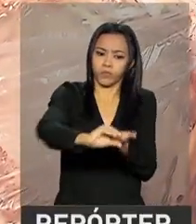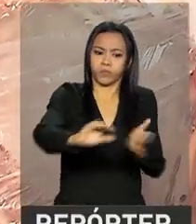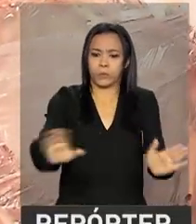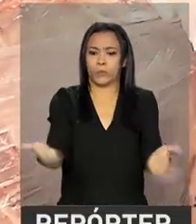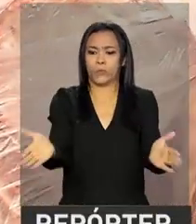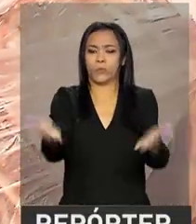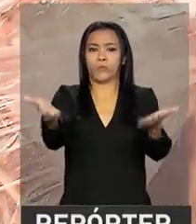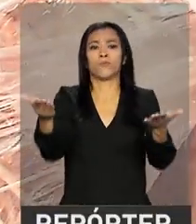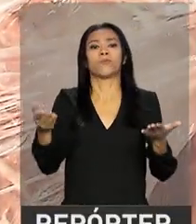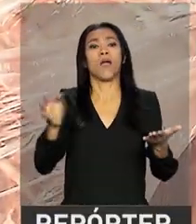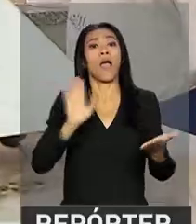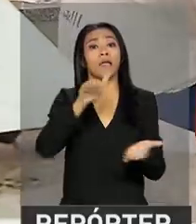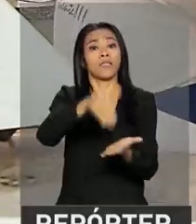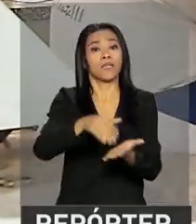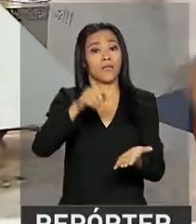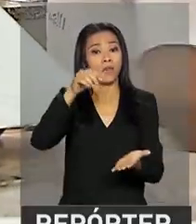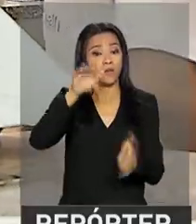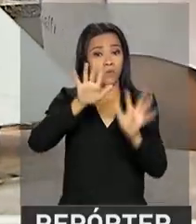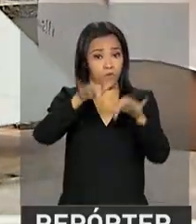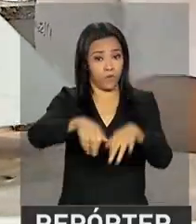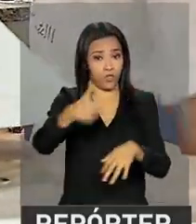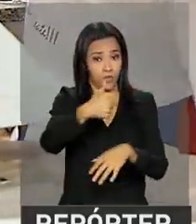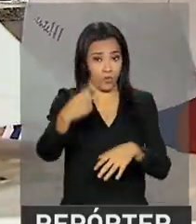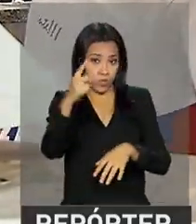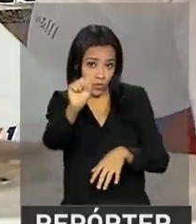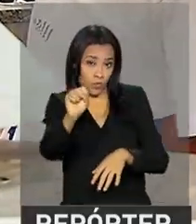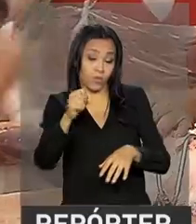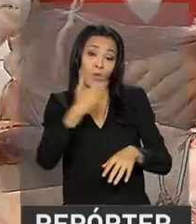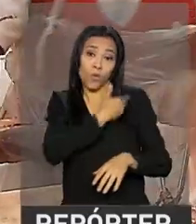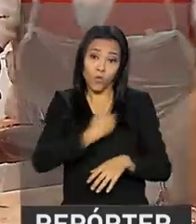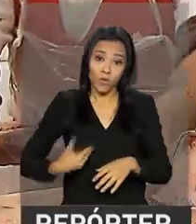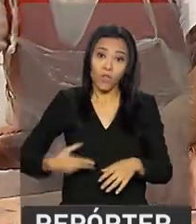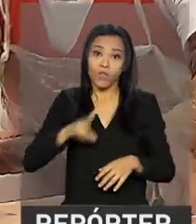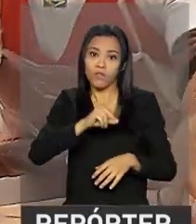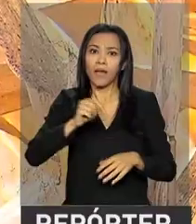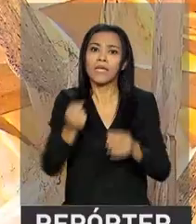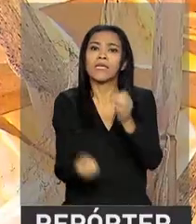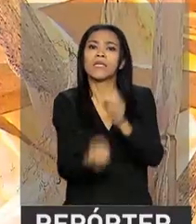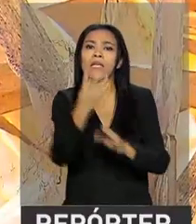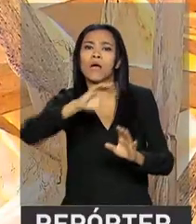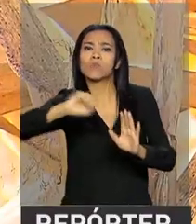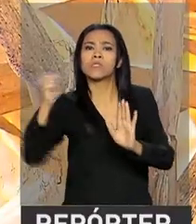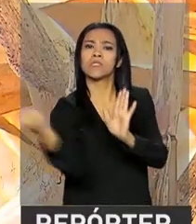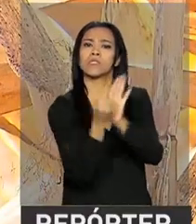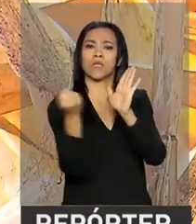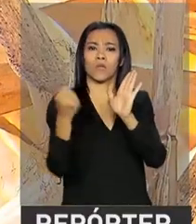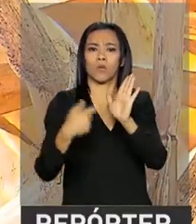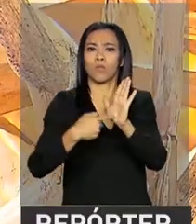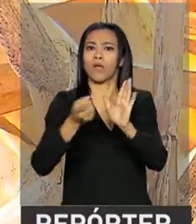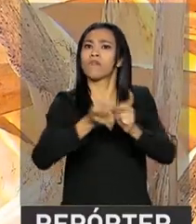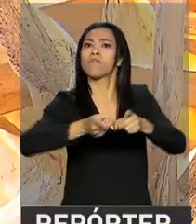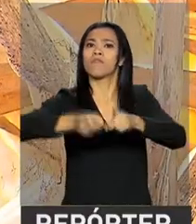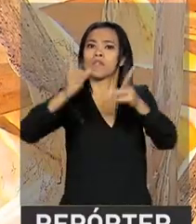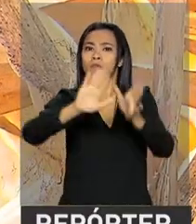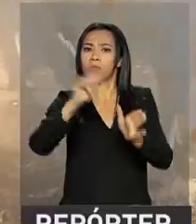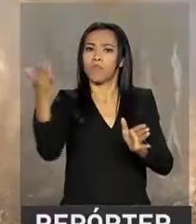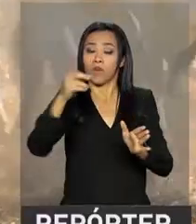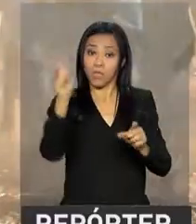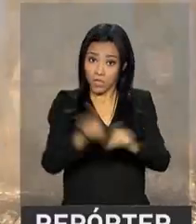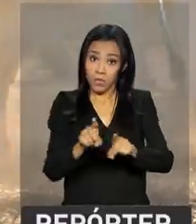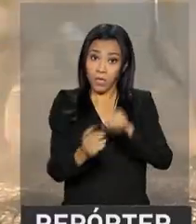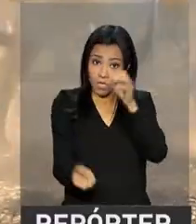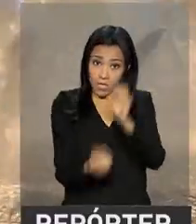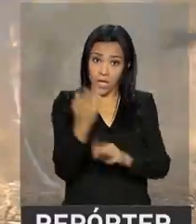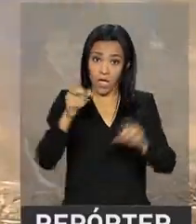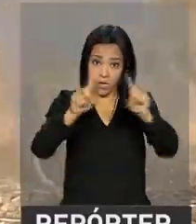até o final de 2018 o governo vai criar um selo de qualidade para os produtos exportados e um site em que